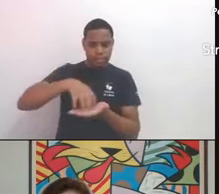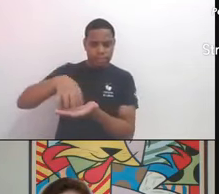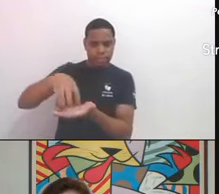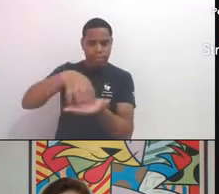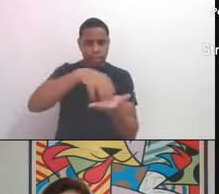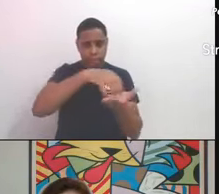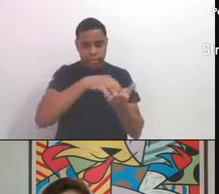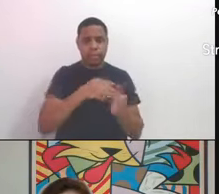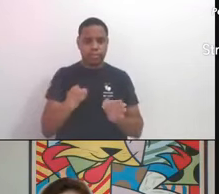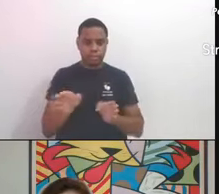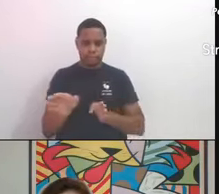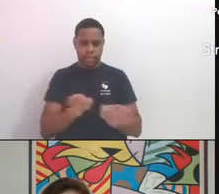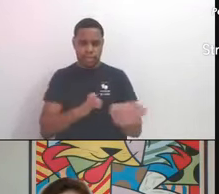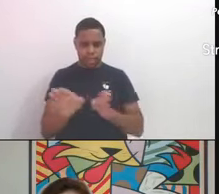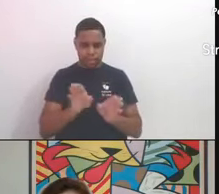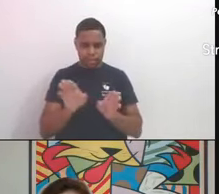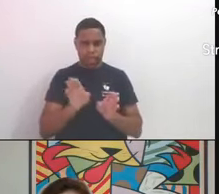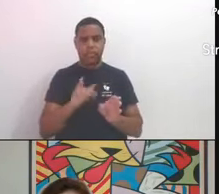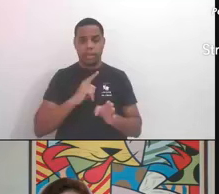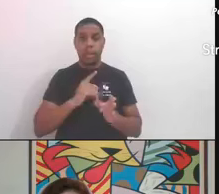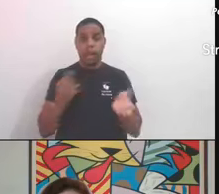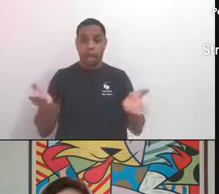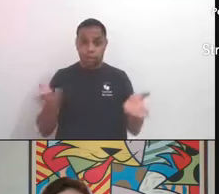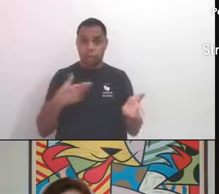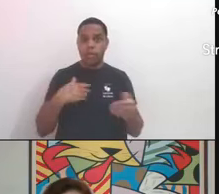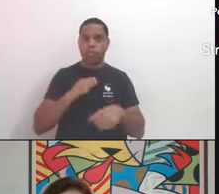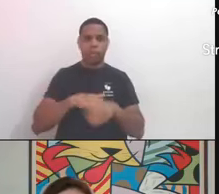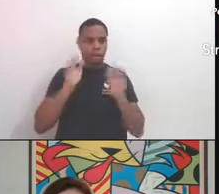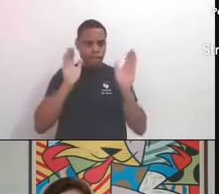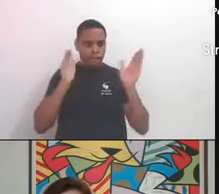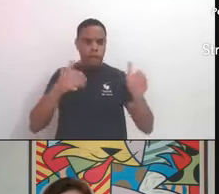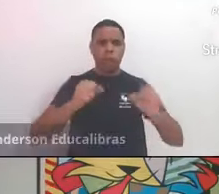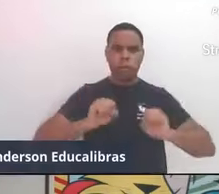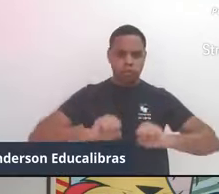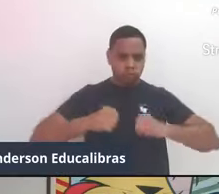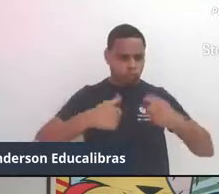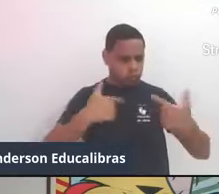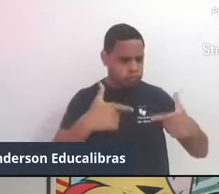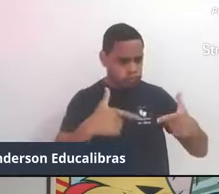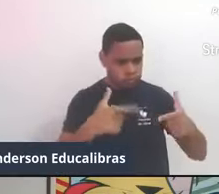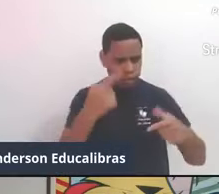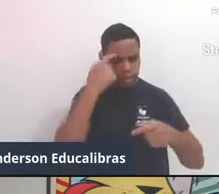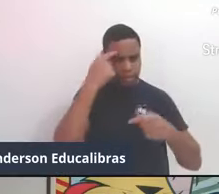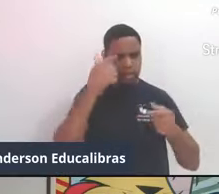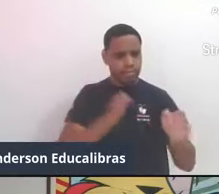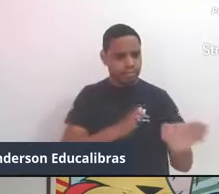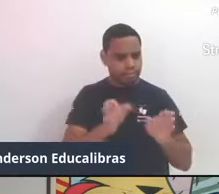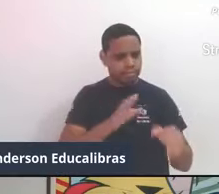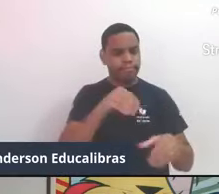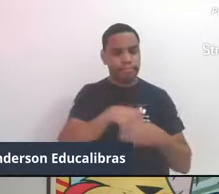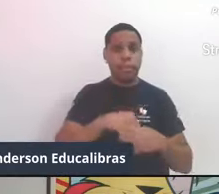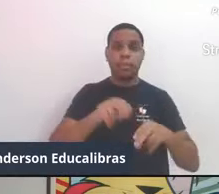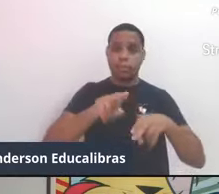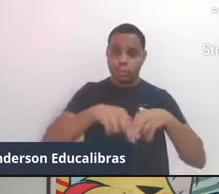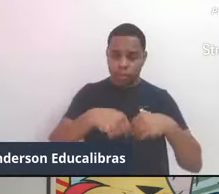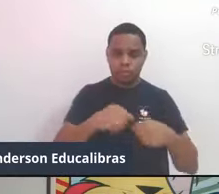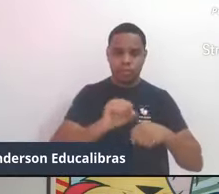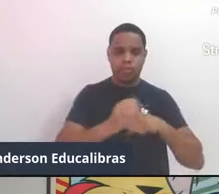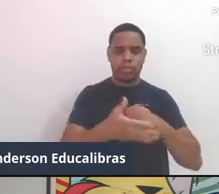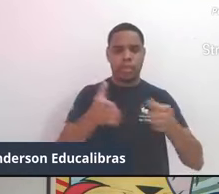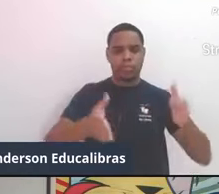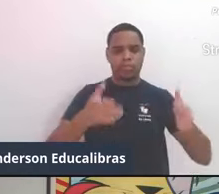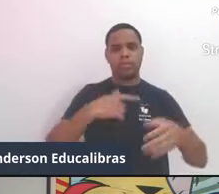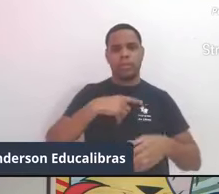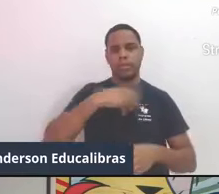o faremos agora com muito mais ênfase, com muito mais força, tendo em vista essa lição, essa realidade que nós